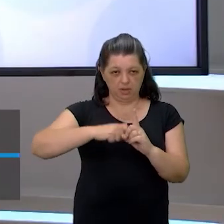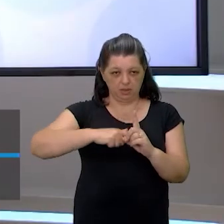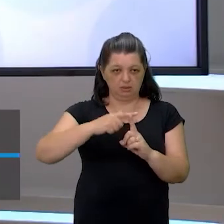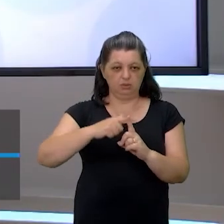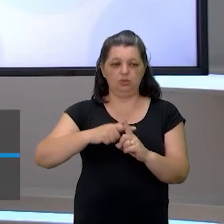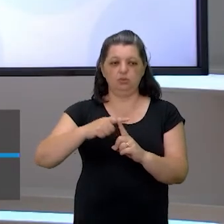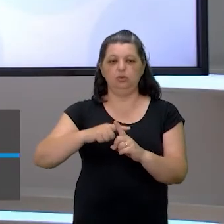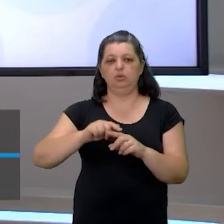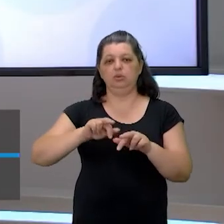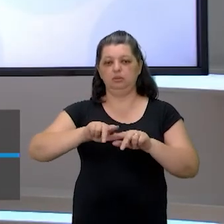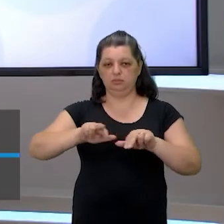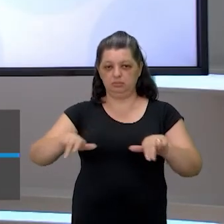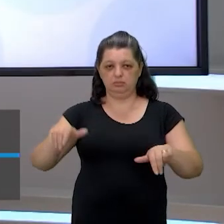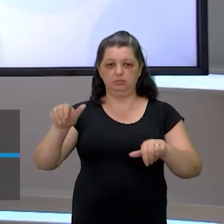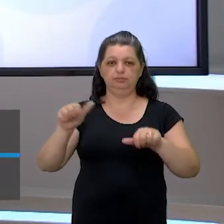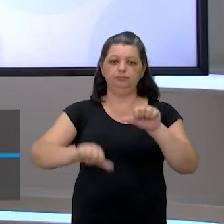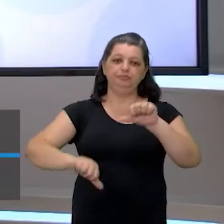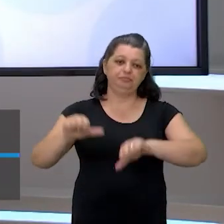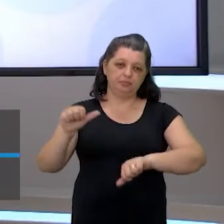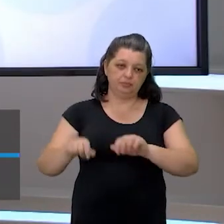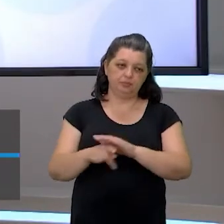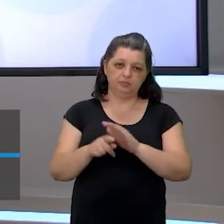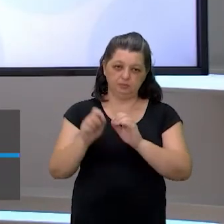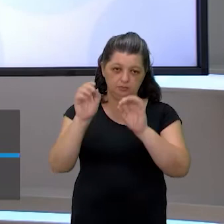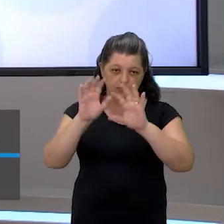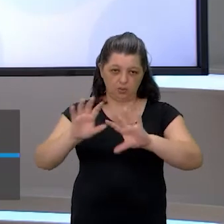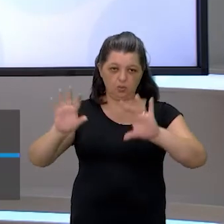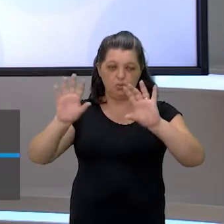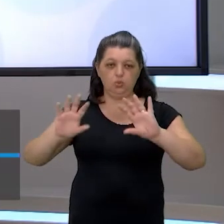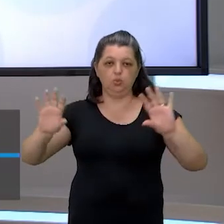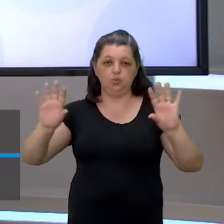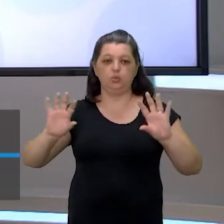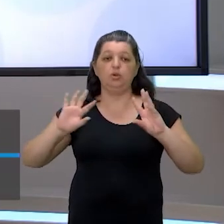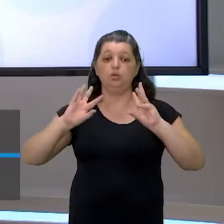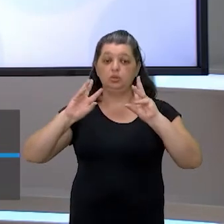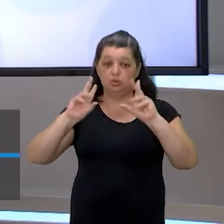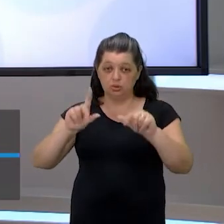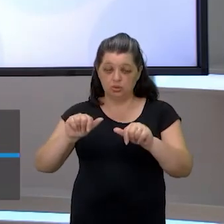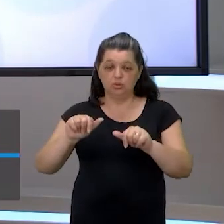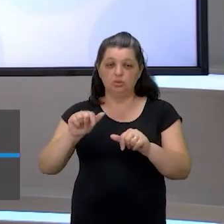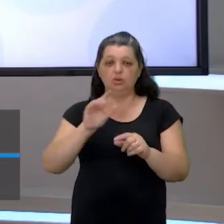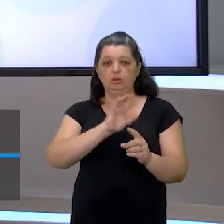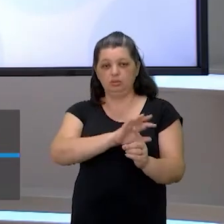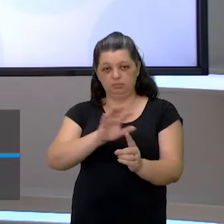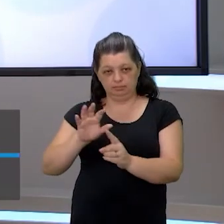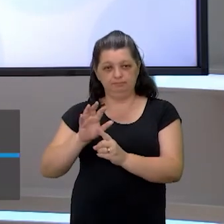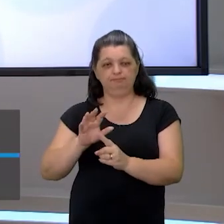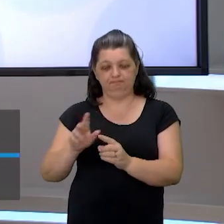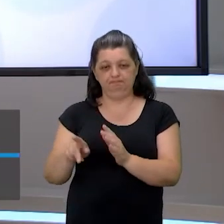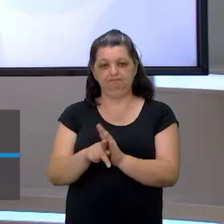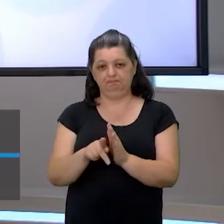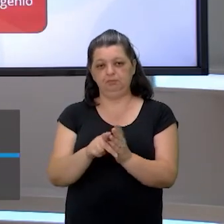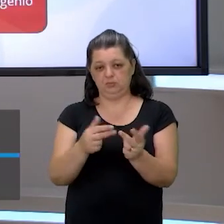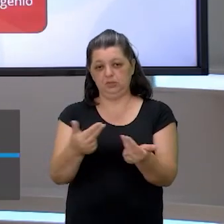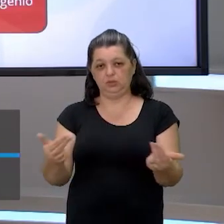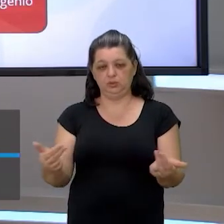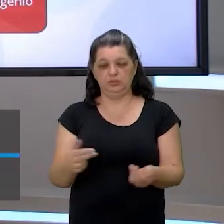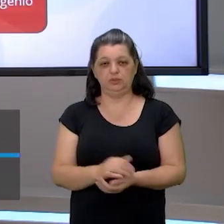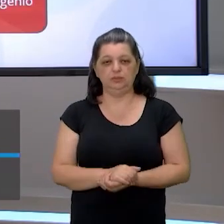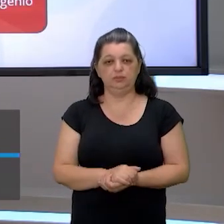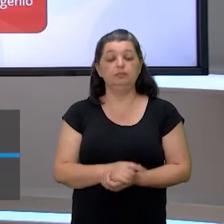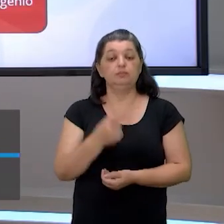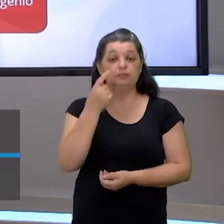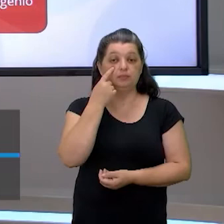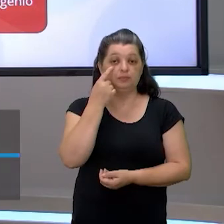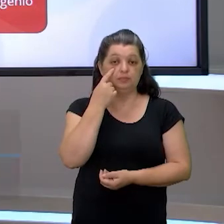que compõem o ar atmosférico. Então, todas as nossas ações interferem nessas questões. E aí, gente,